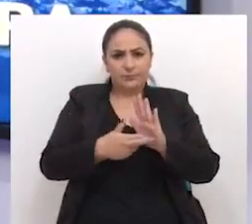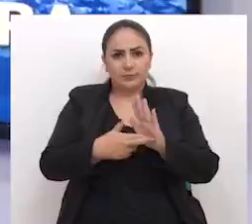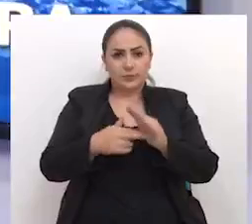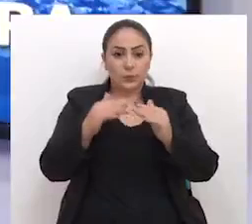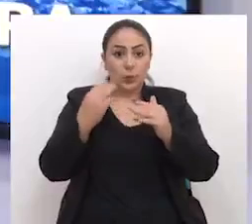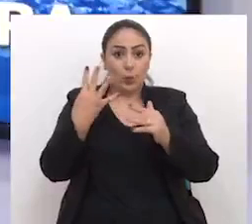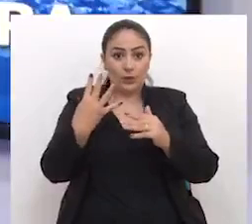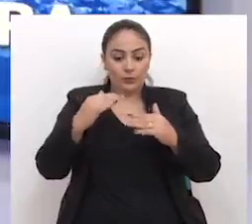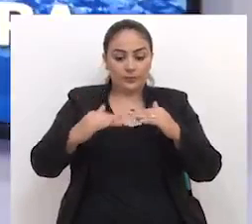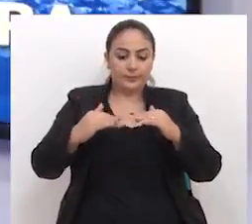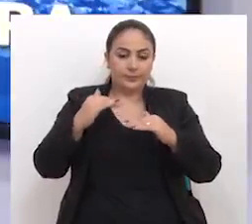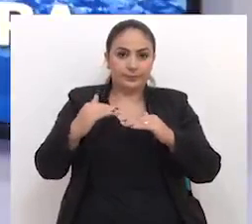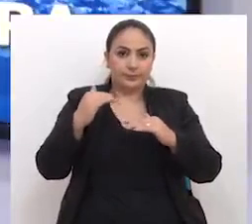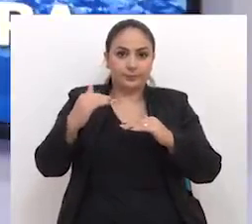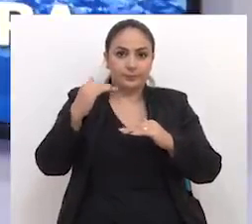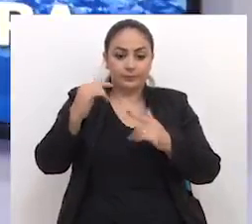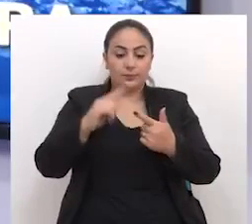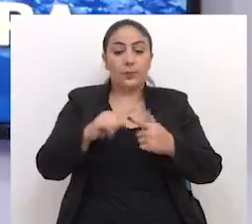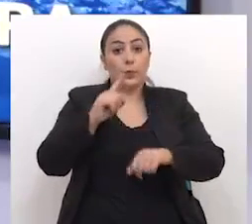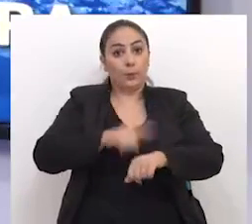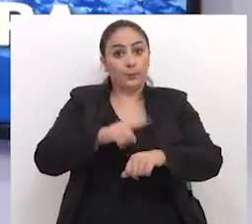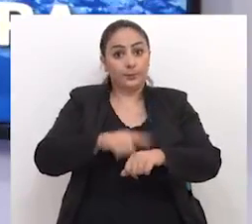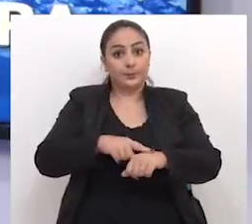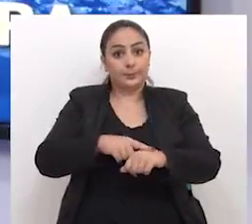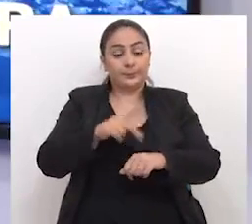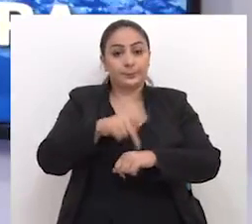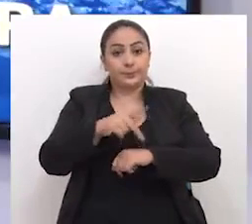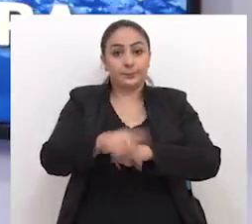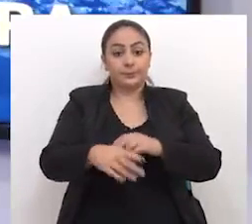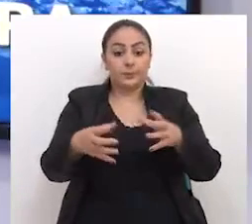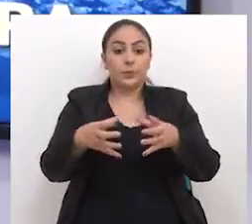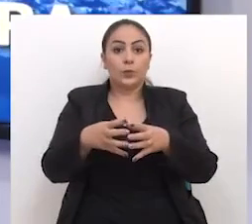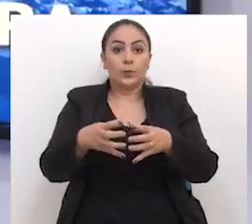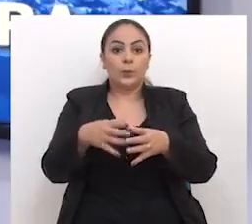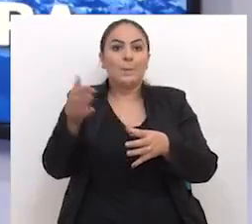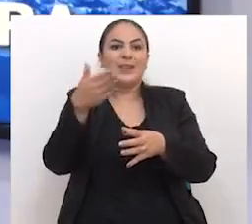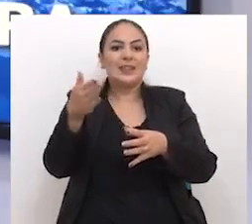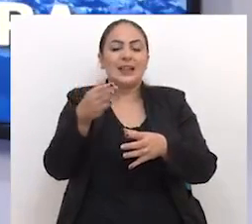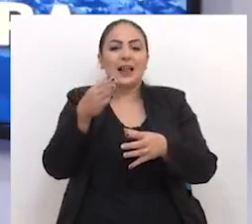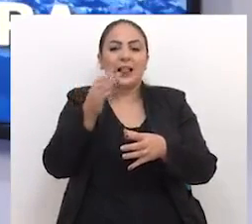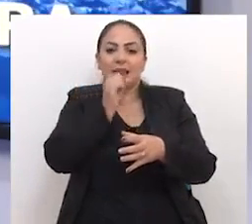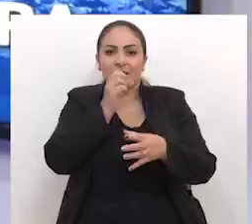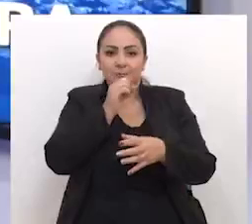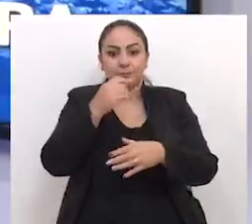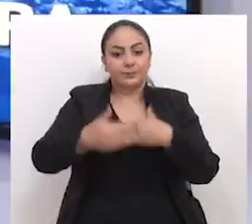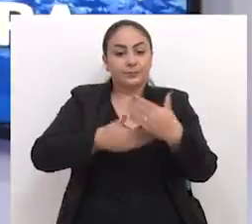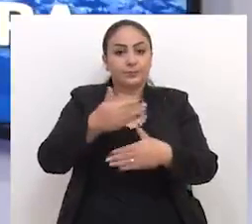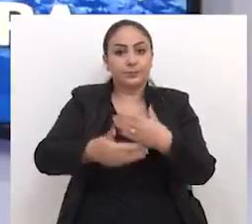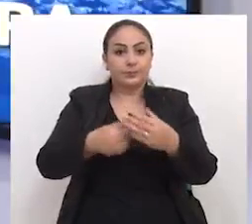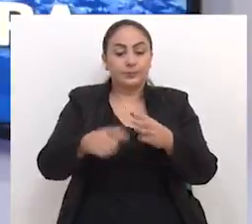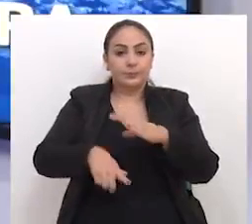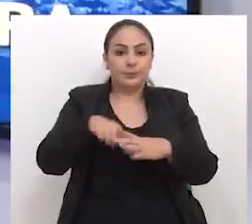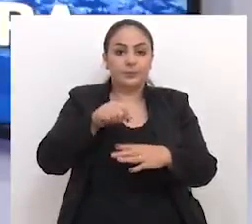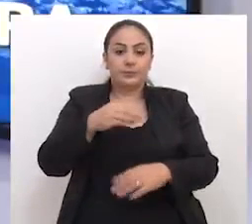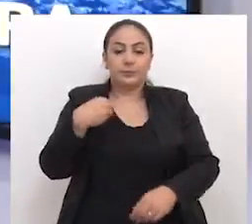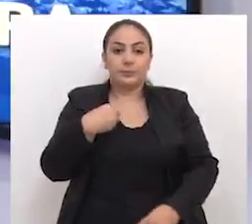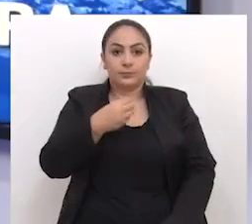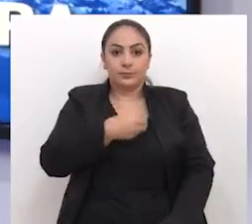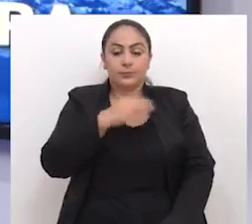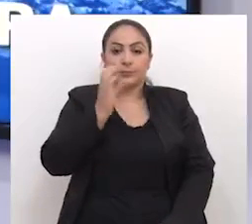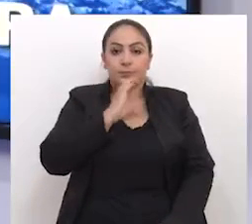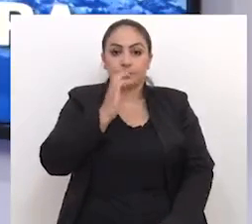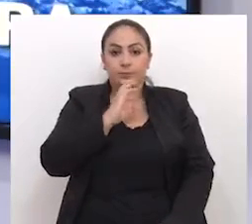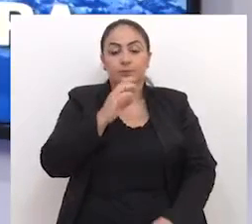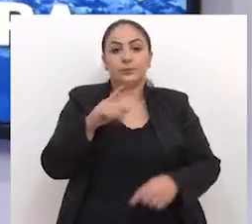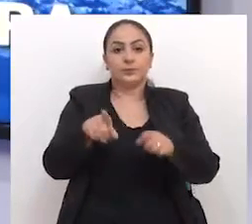em 4 níveis. No momento, Passo Fundo é bandeira laranja e esta evolução foi definida pelo médico